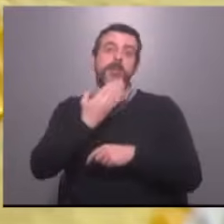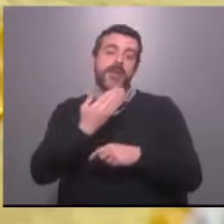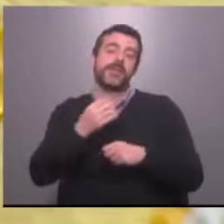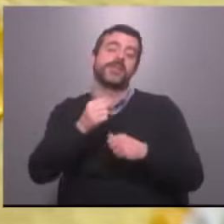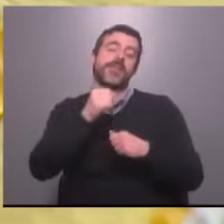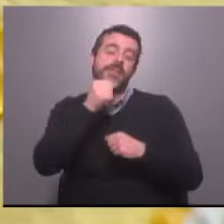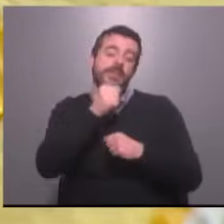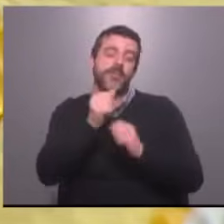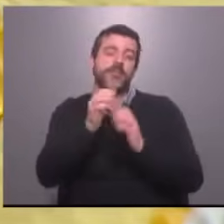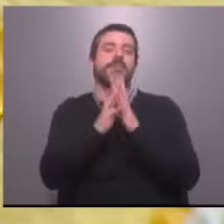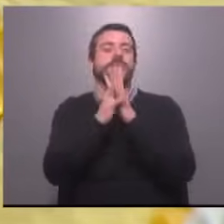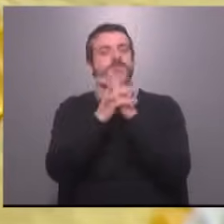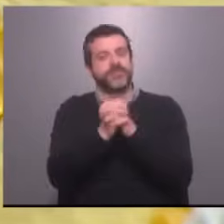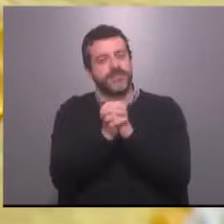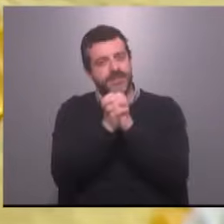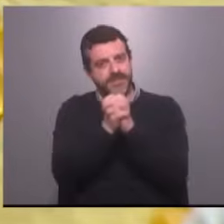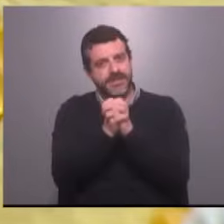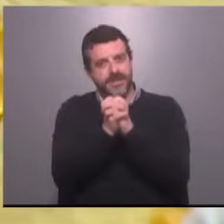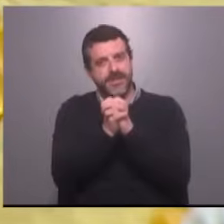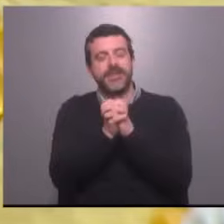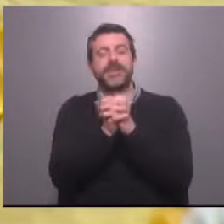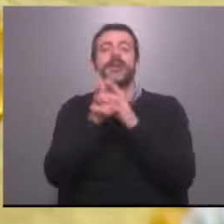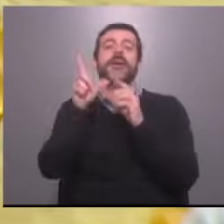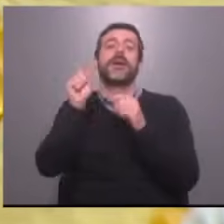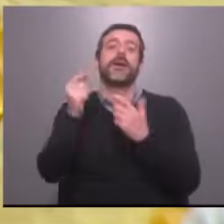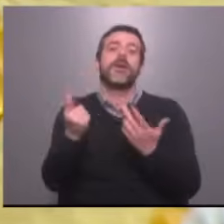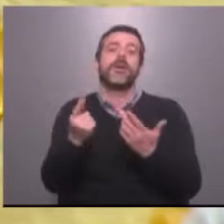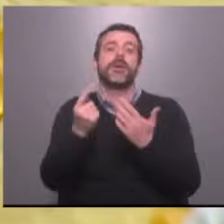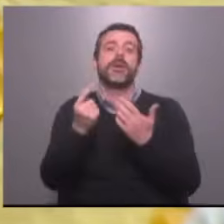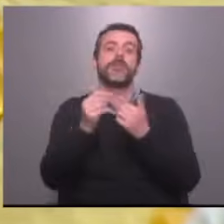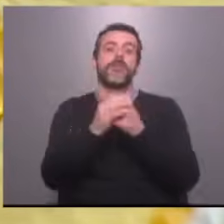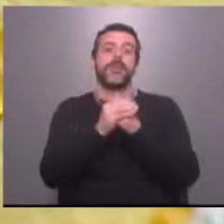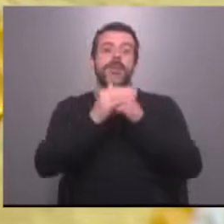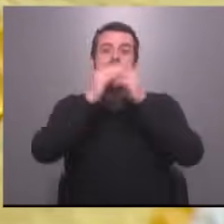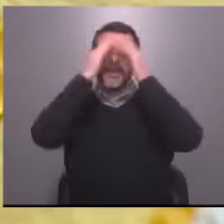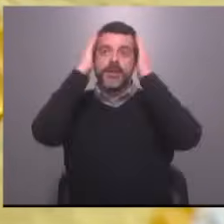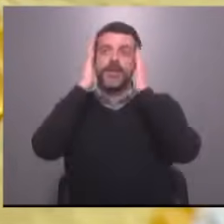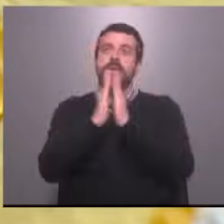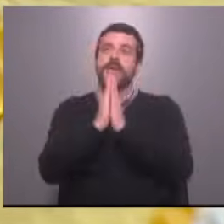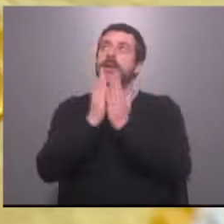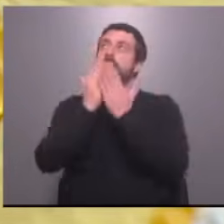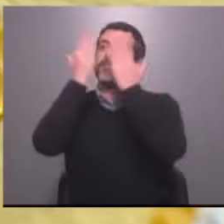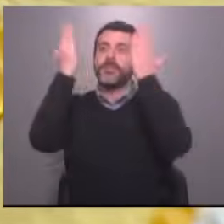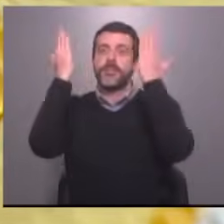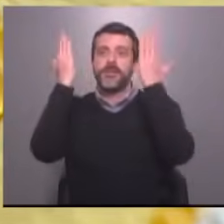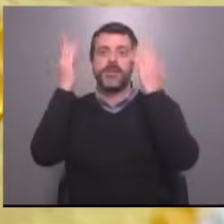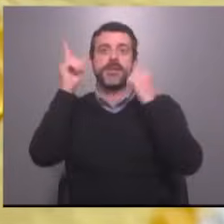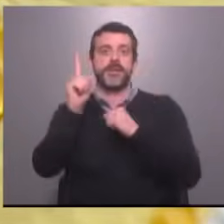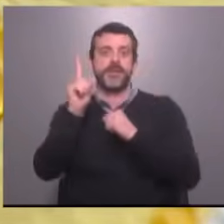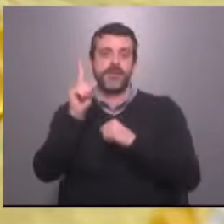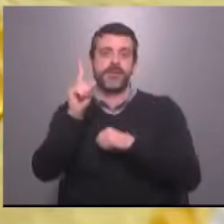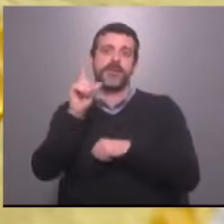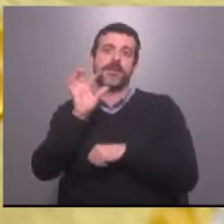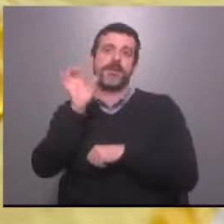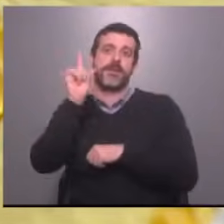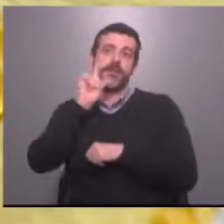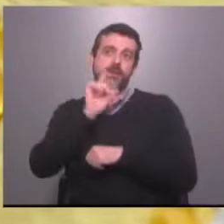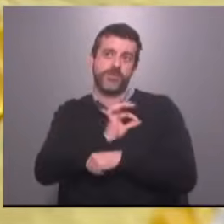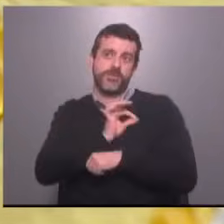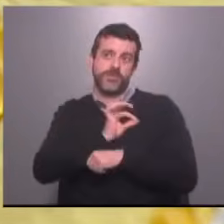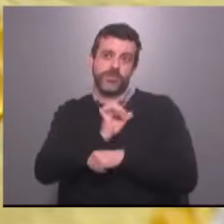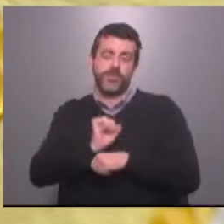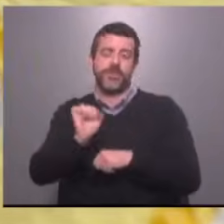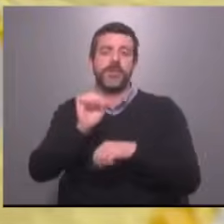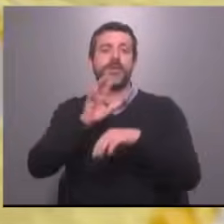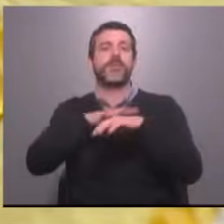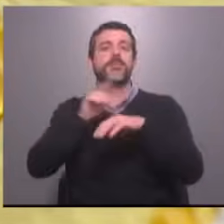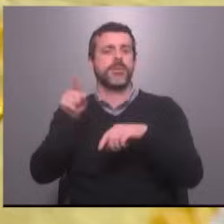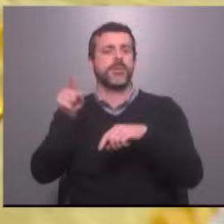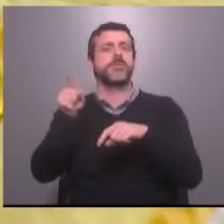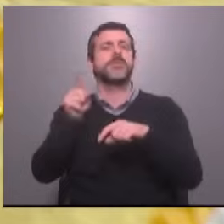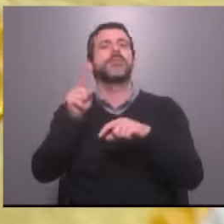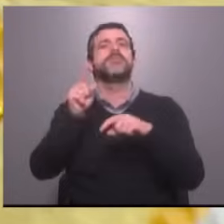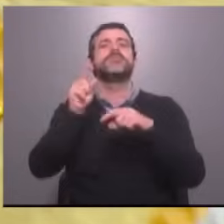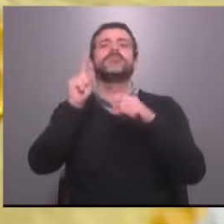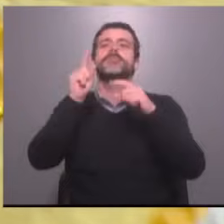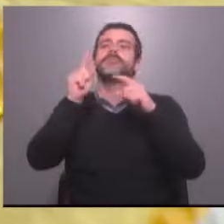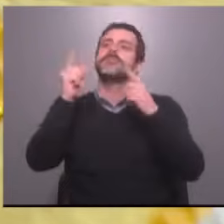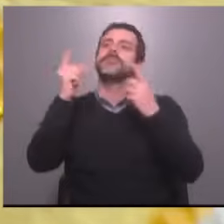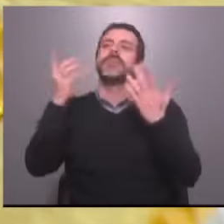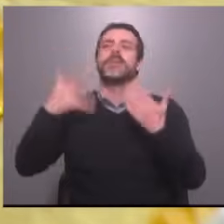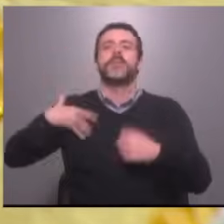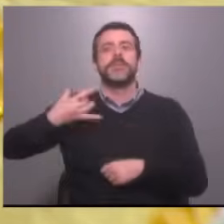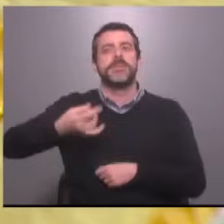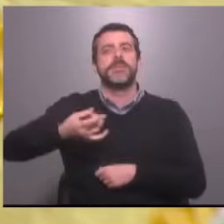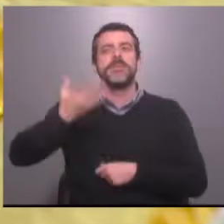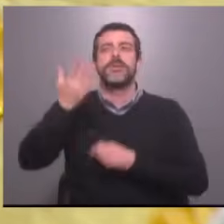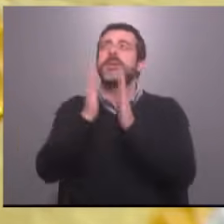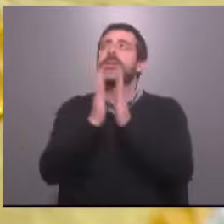E como ele pede sempre para rezar por ele, nós vamos rezar uma Ave Maria à Nossa Senhora, da ação de graças pelo seu ministério, o